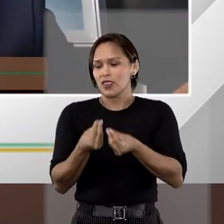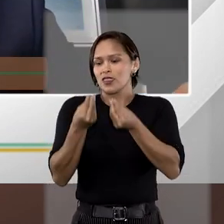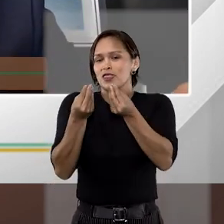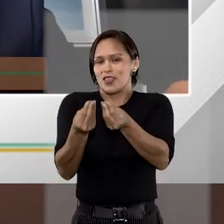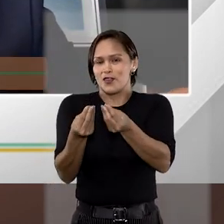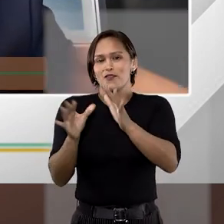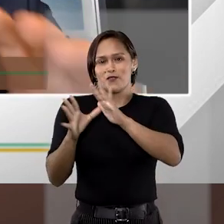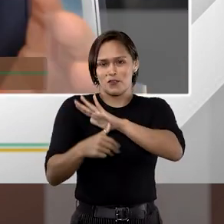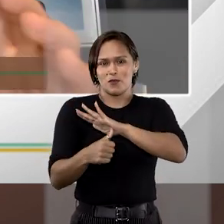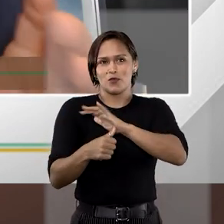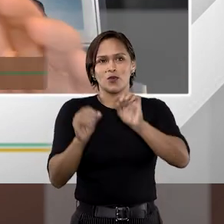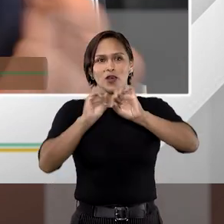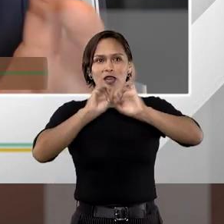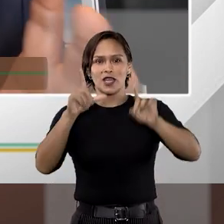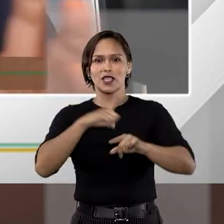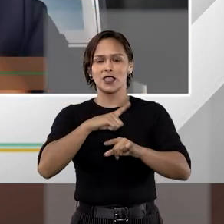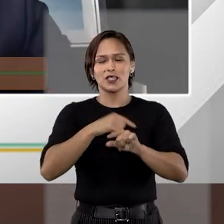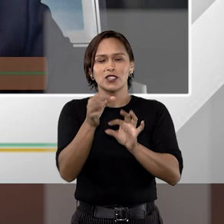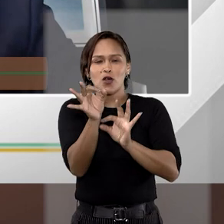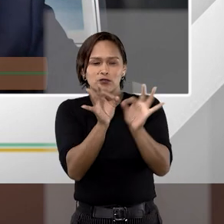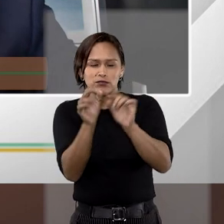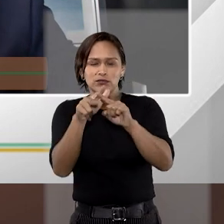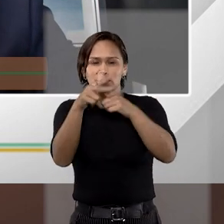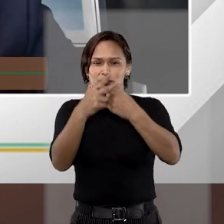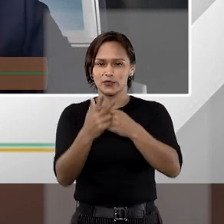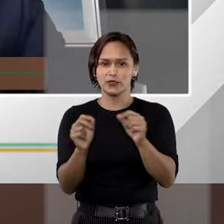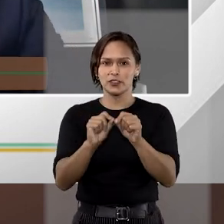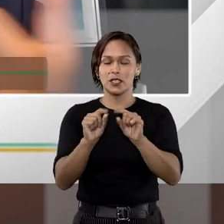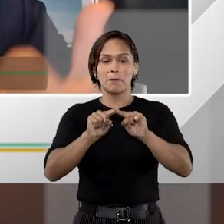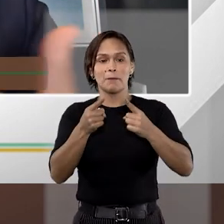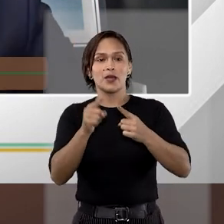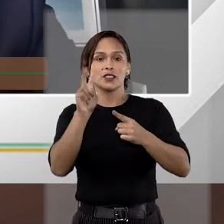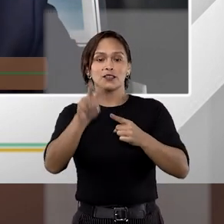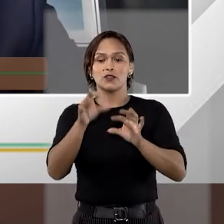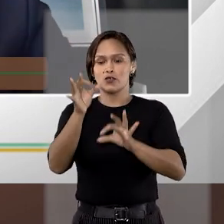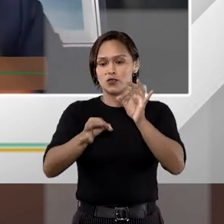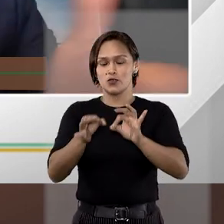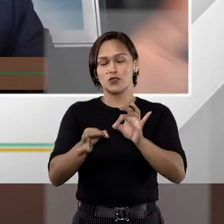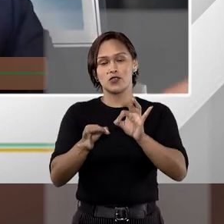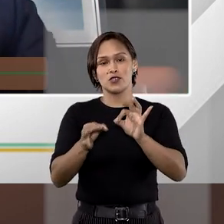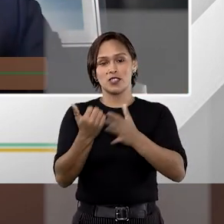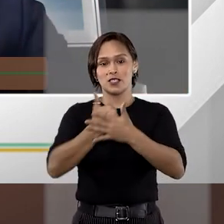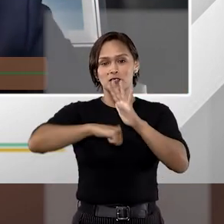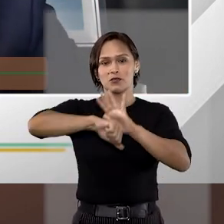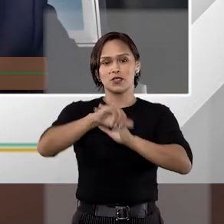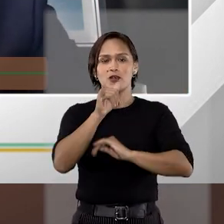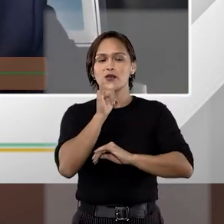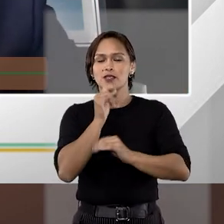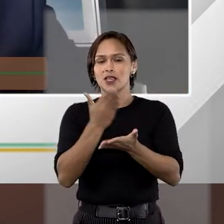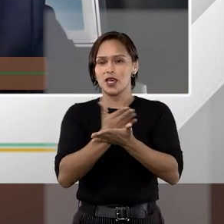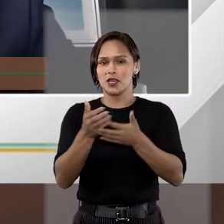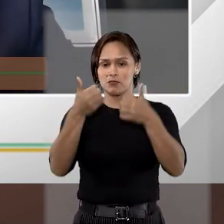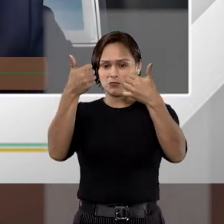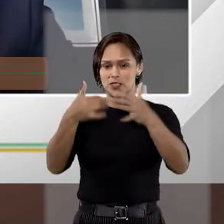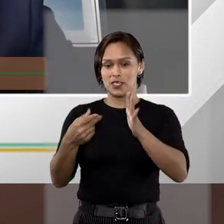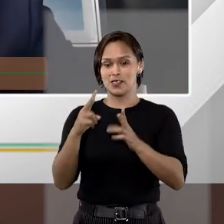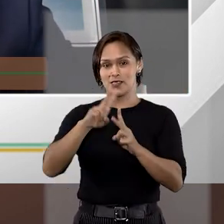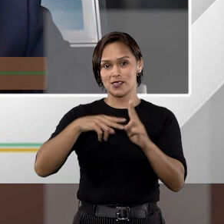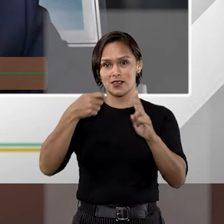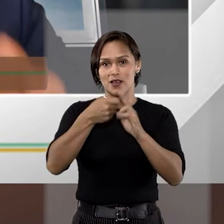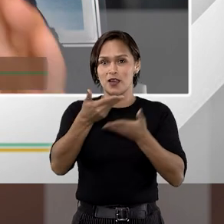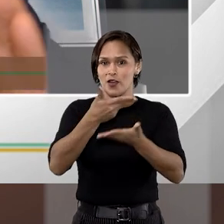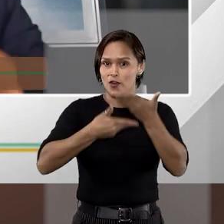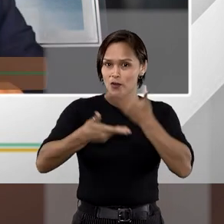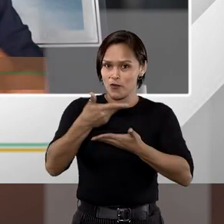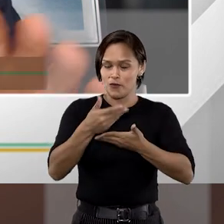tenha devolvido bem É claro que tem alguns ajustes a se fazer mas se fosse no Juizado Especial como exemplo que eu te dei se